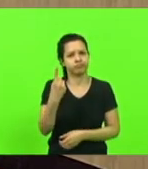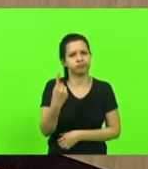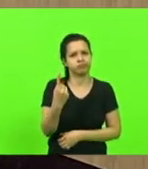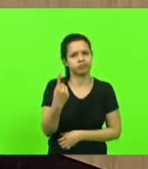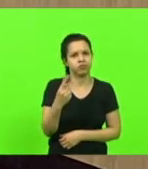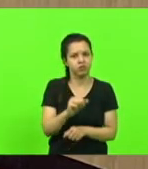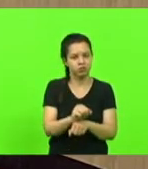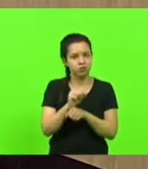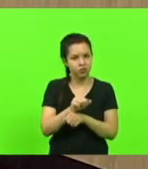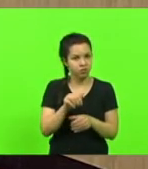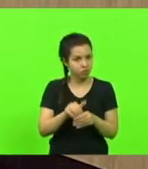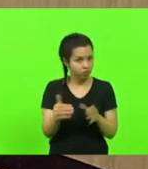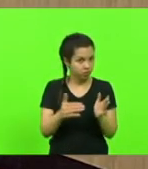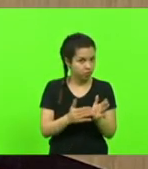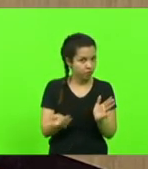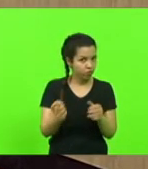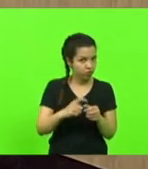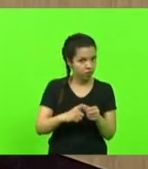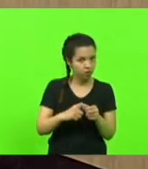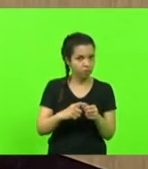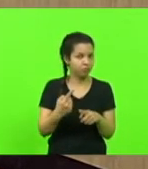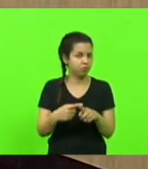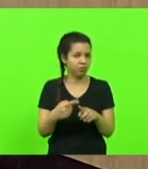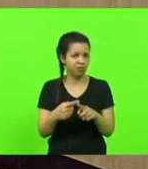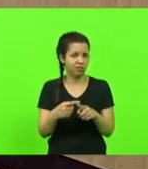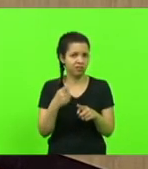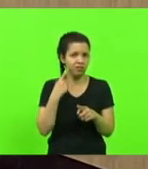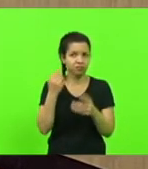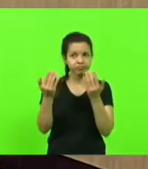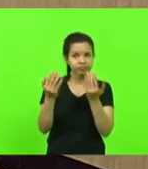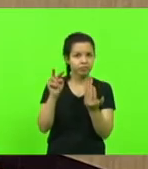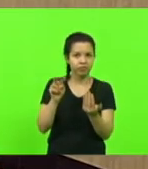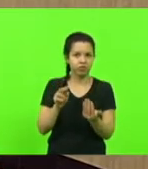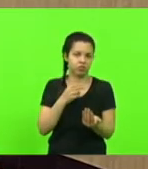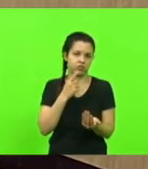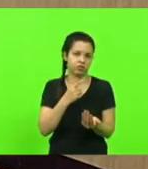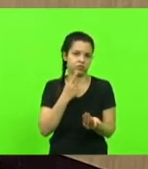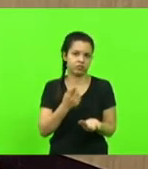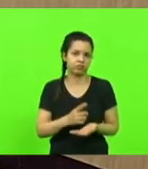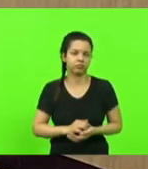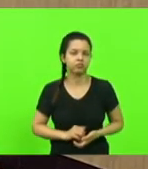suspenda a votação até voltar ao normal, que a gente não consegue acompanhar o que está sendo votado.